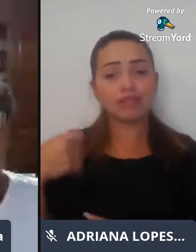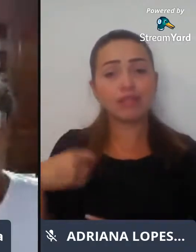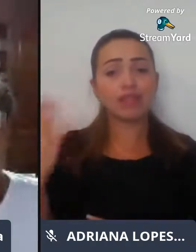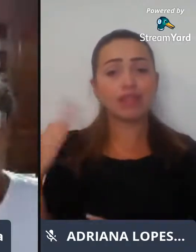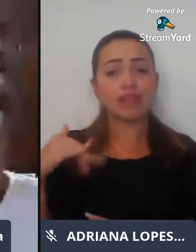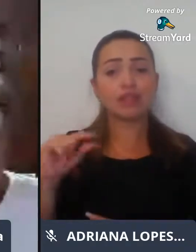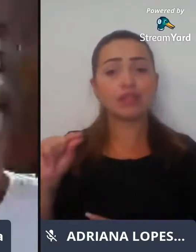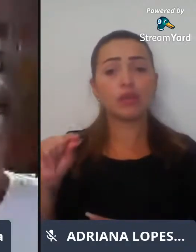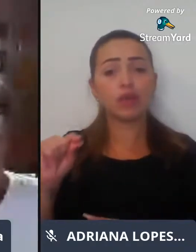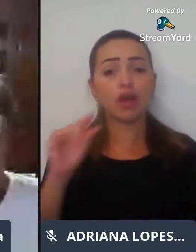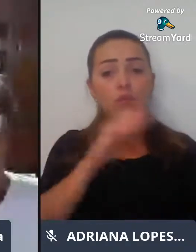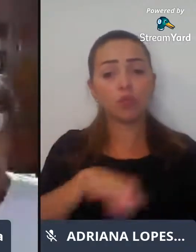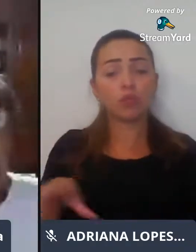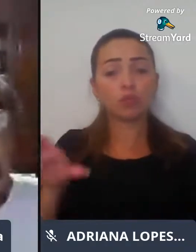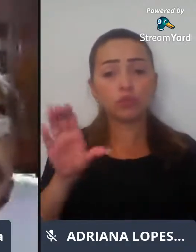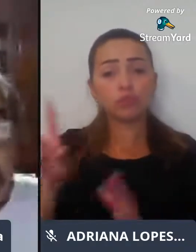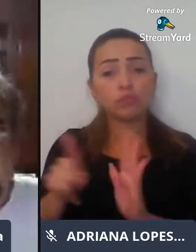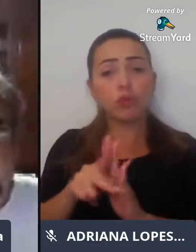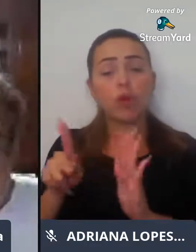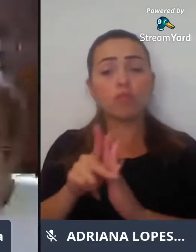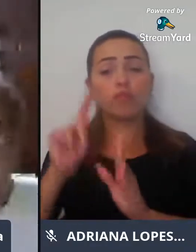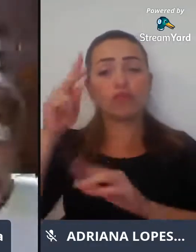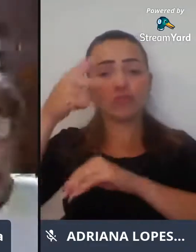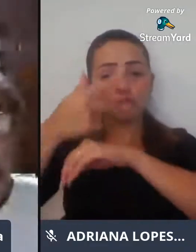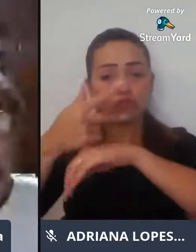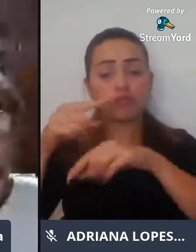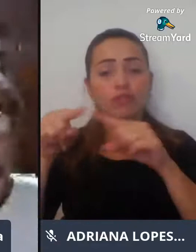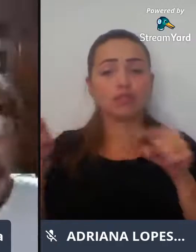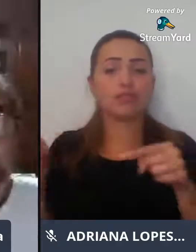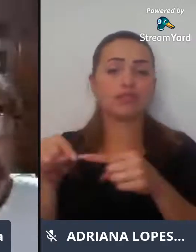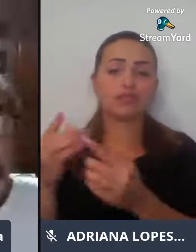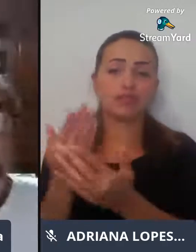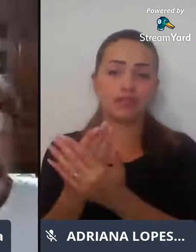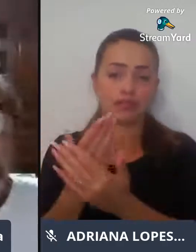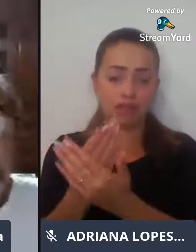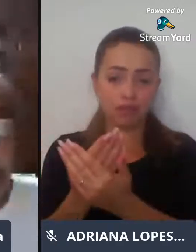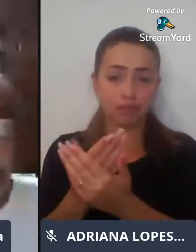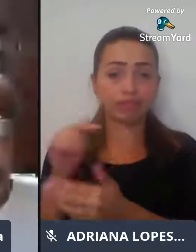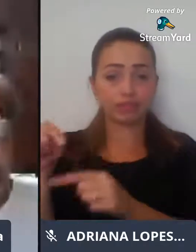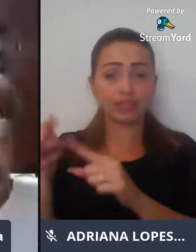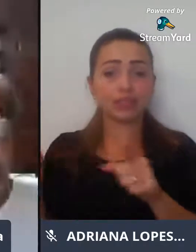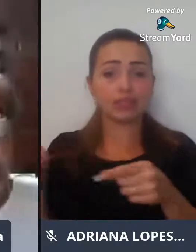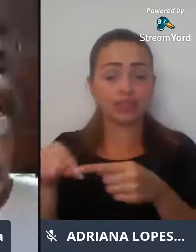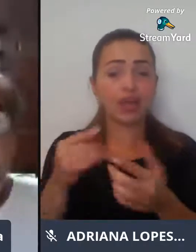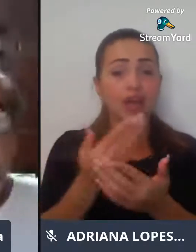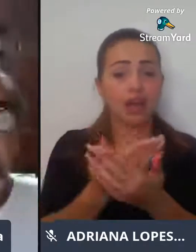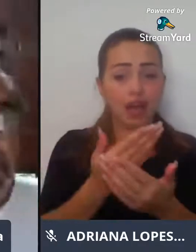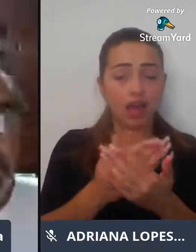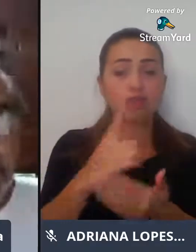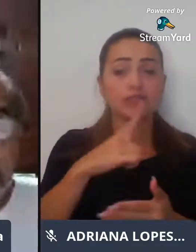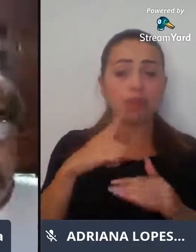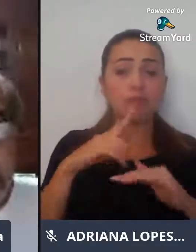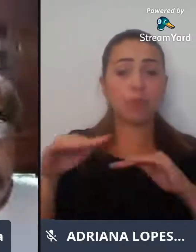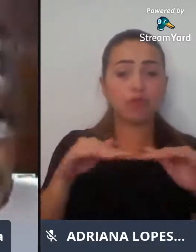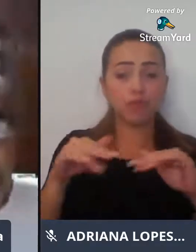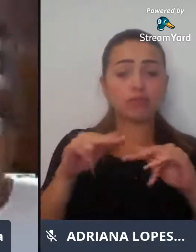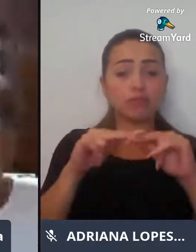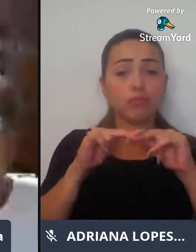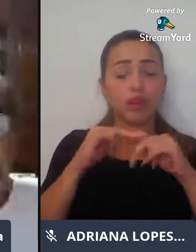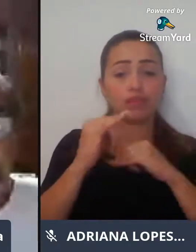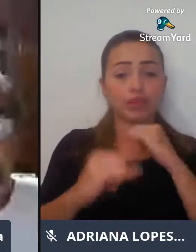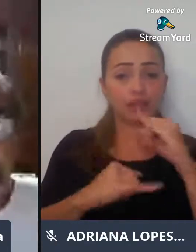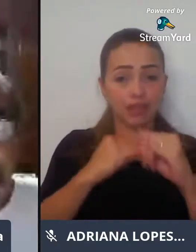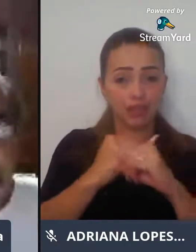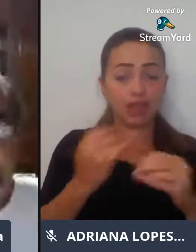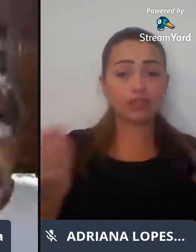cultura do vídeo para a sala de aula. Essa sala de aula que está em movimento por causa da internet... Agora, por causa da internet,